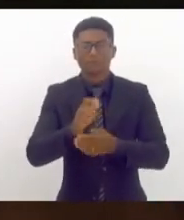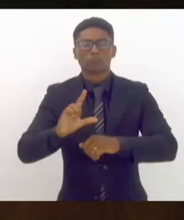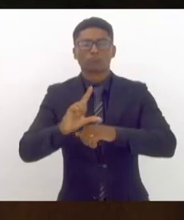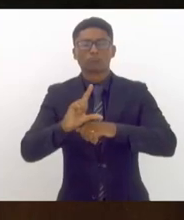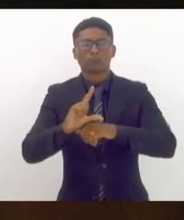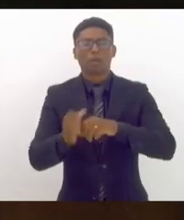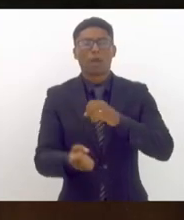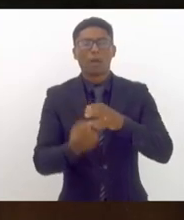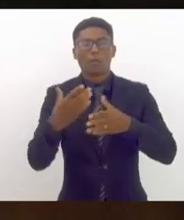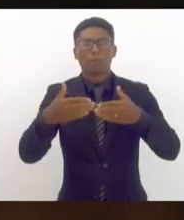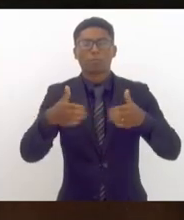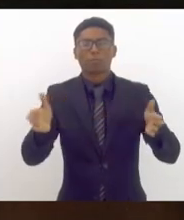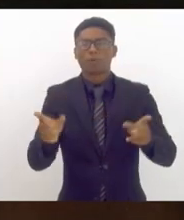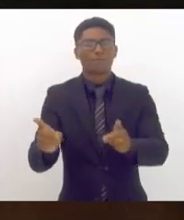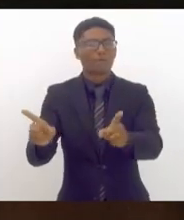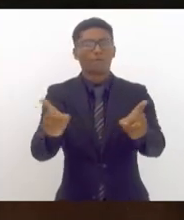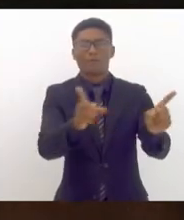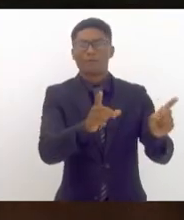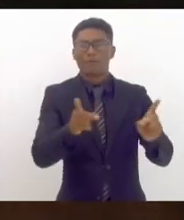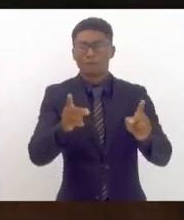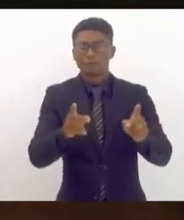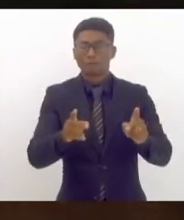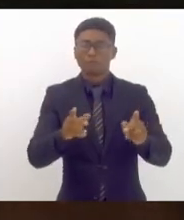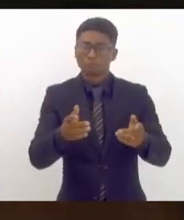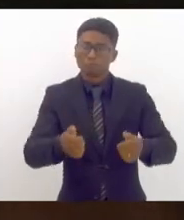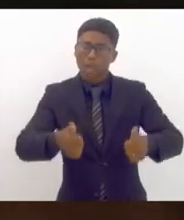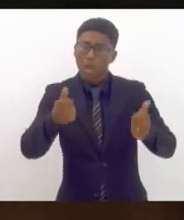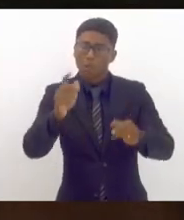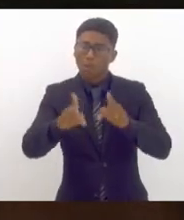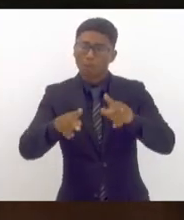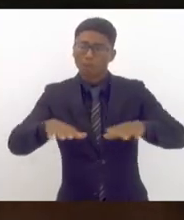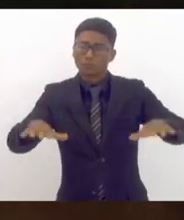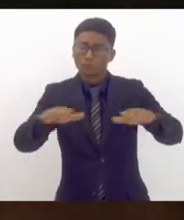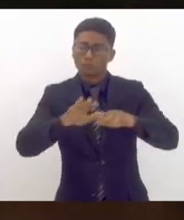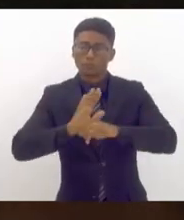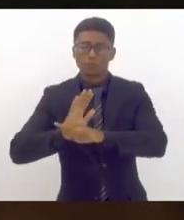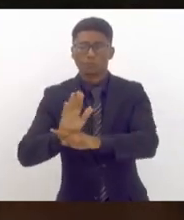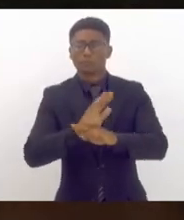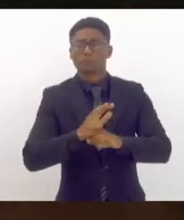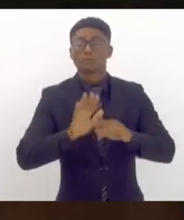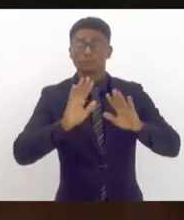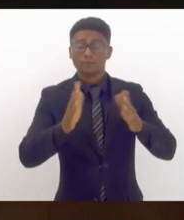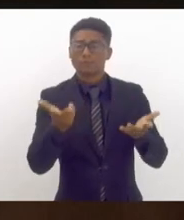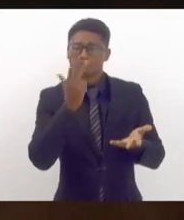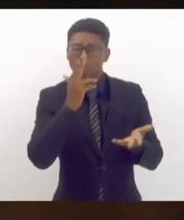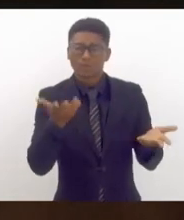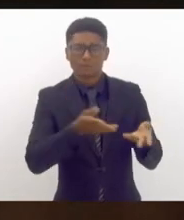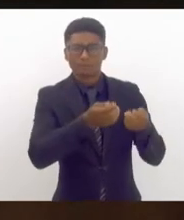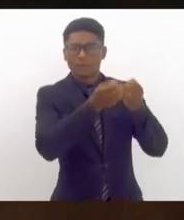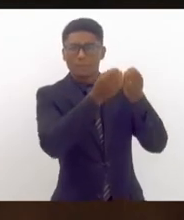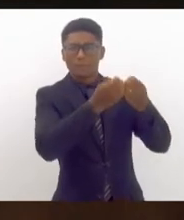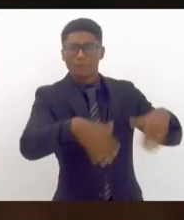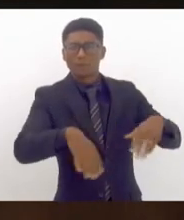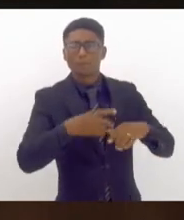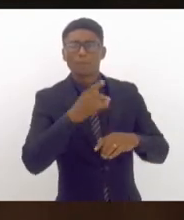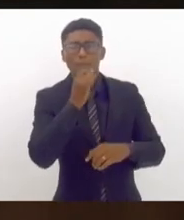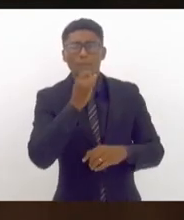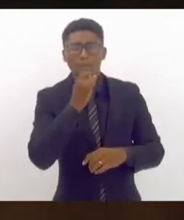as normas técnicas, para a população é melhor. Mas, dessa forma, a gente está prejudicando justamente aquele que só tem uma